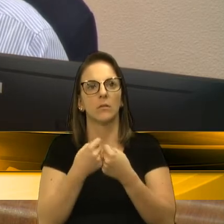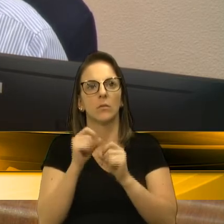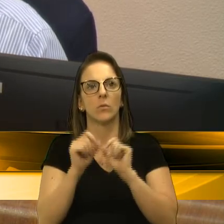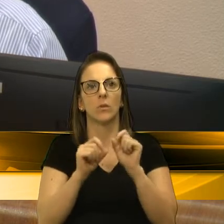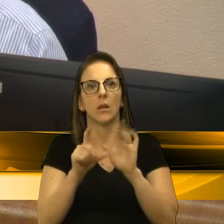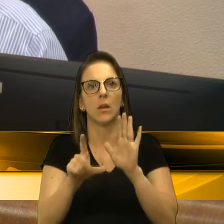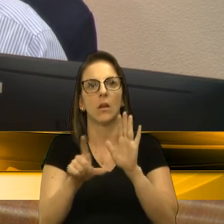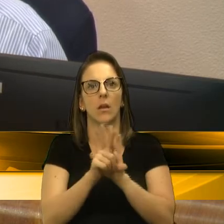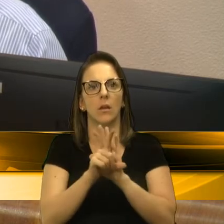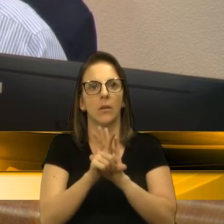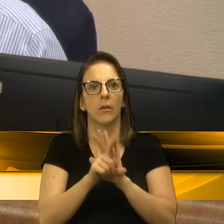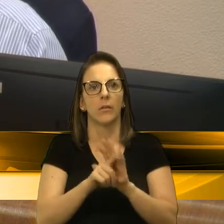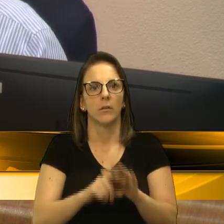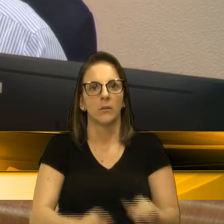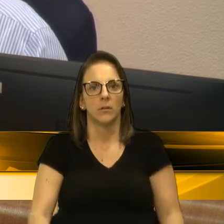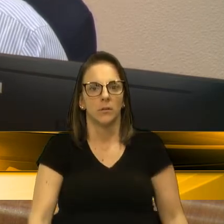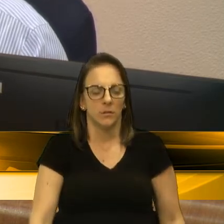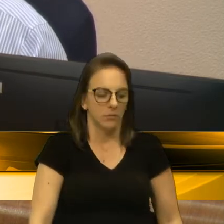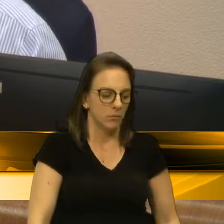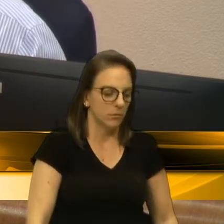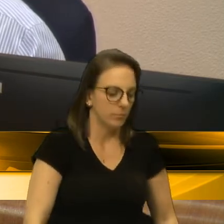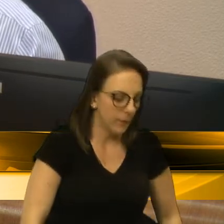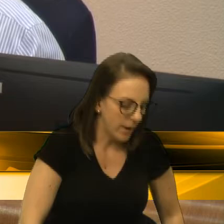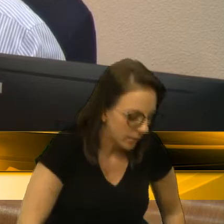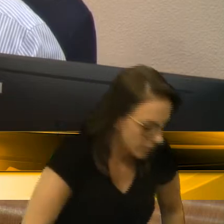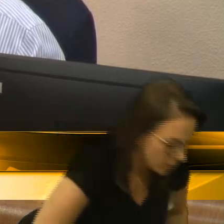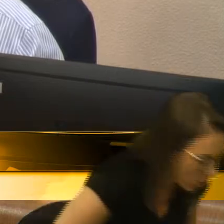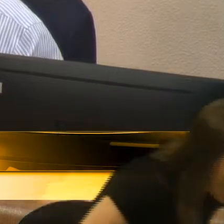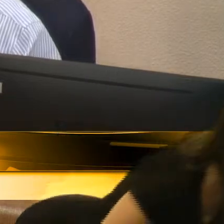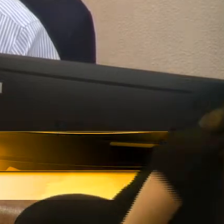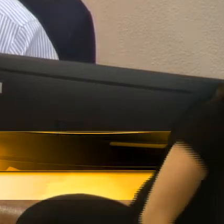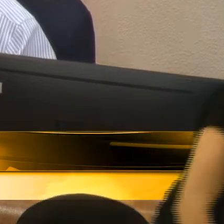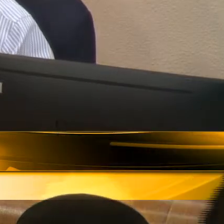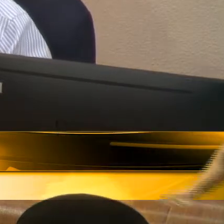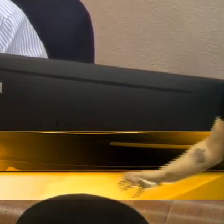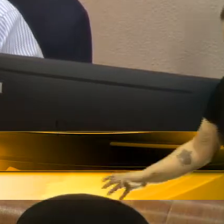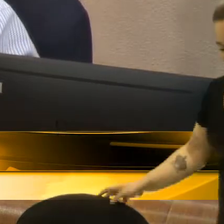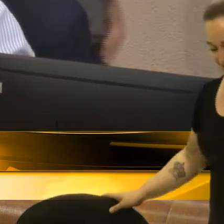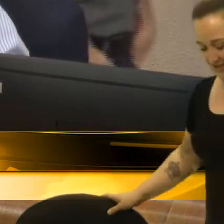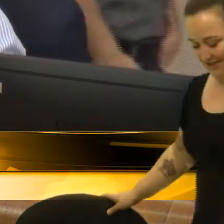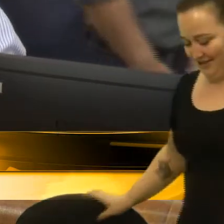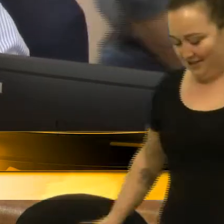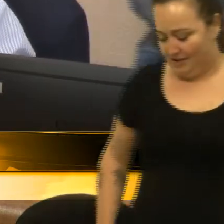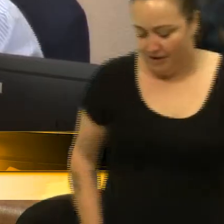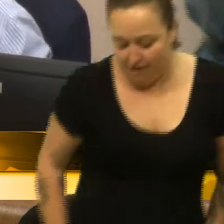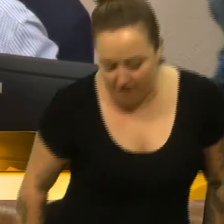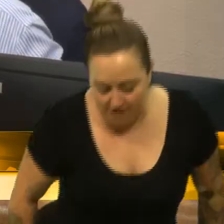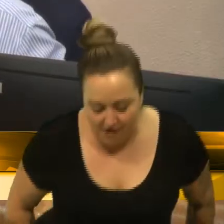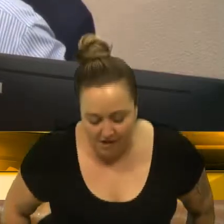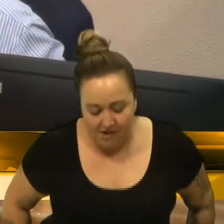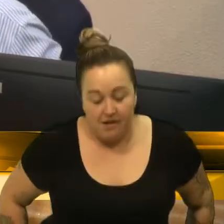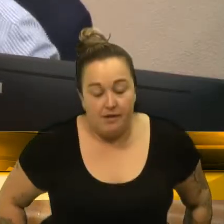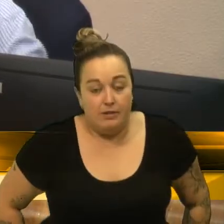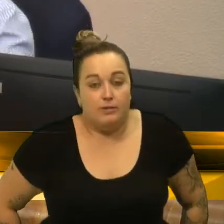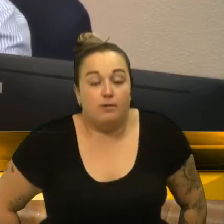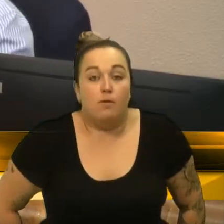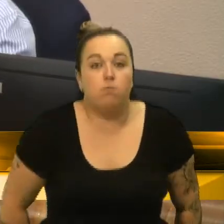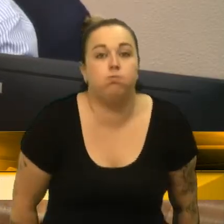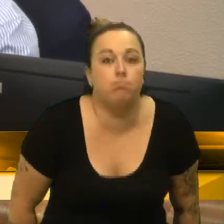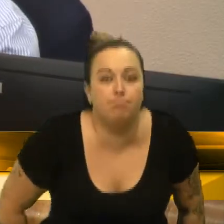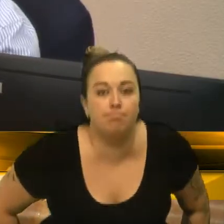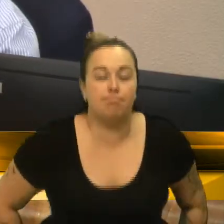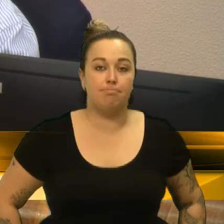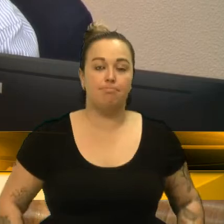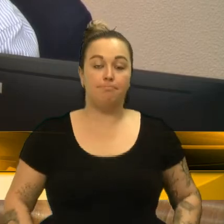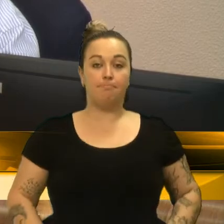ao arquivamento ou ao prosseguimento da denúncia, consoante o rito processual regrador e a condição do Poder Legislativo Municipal, acerca de